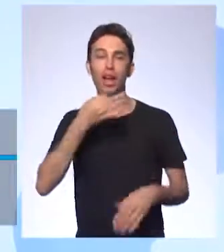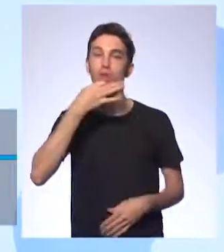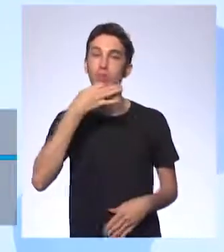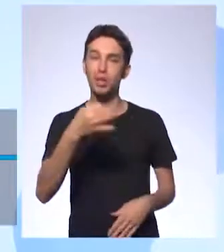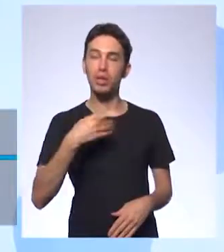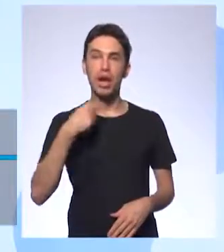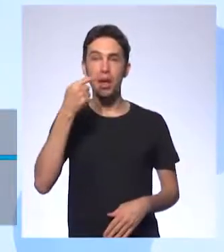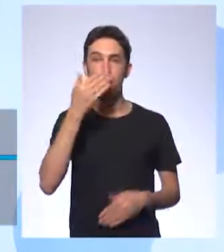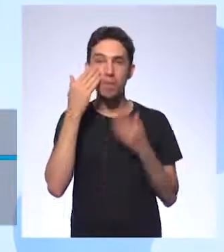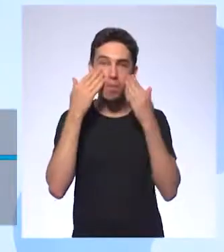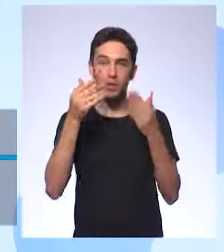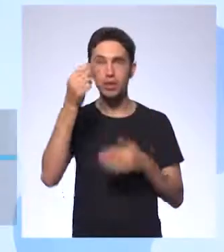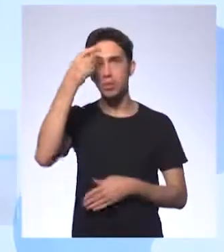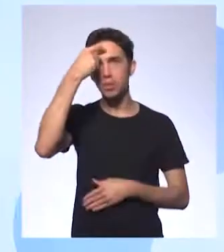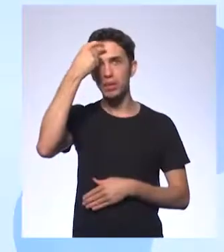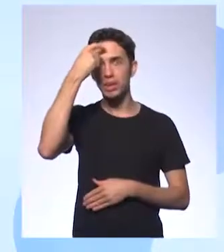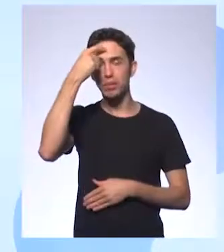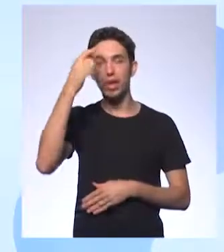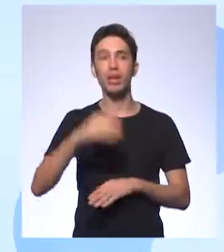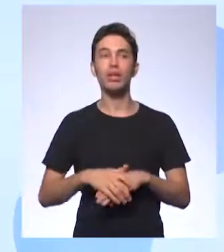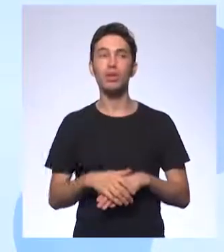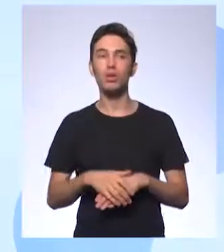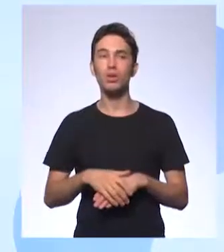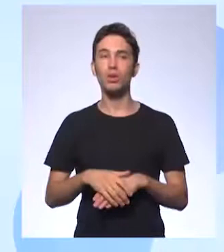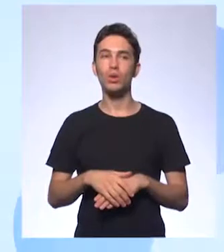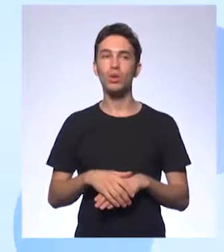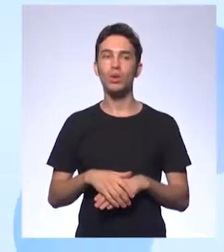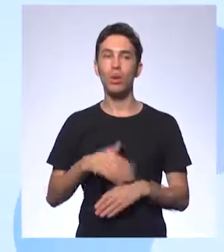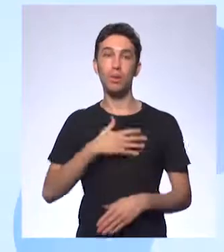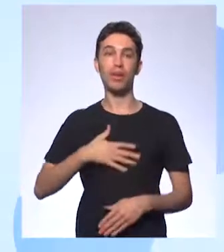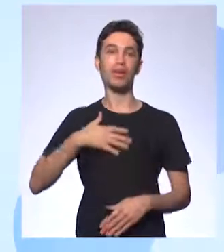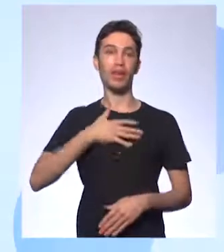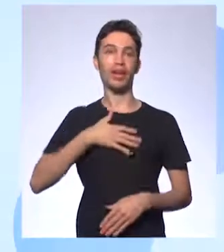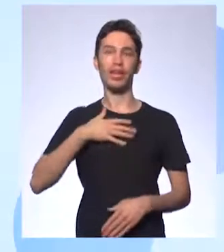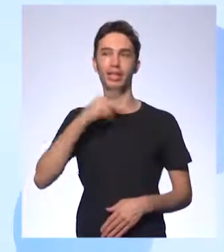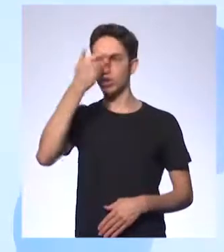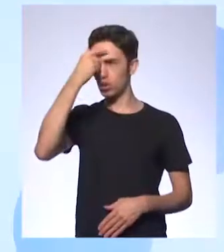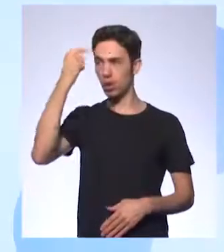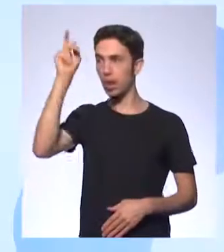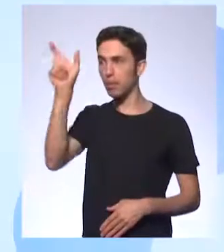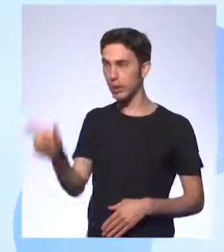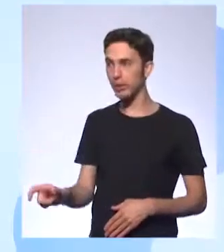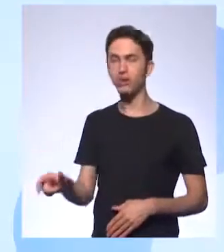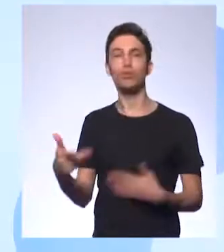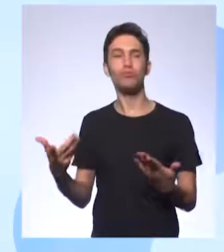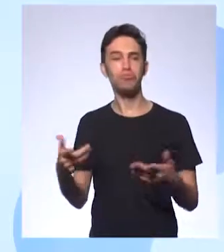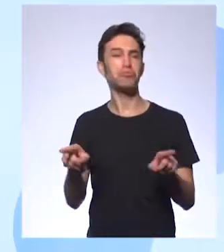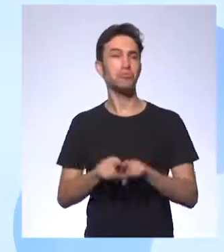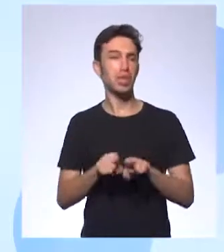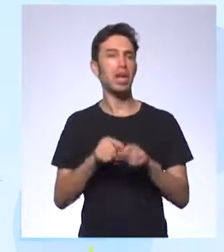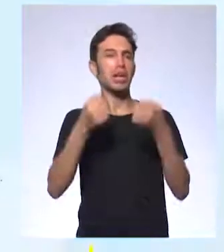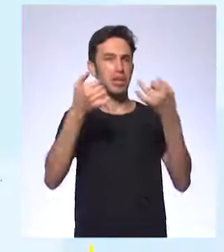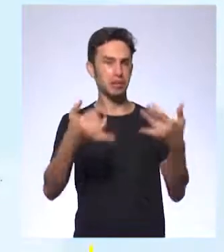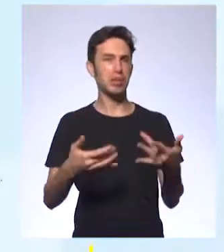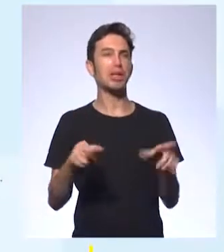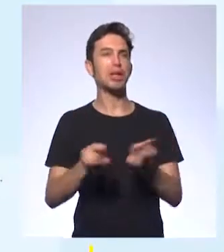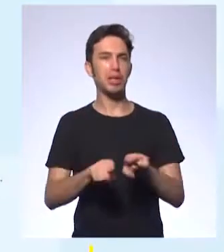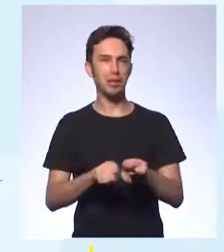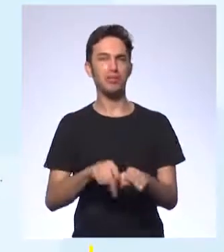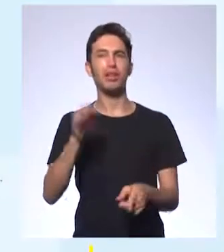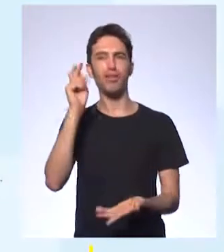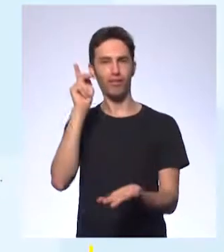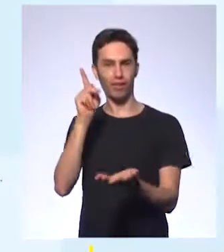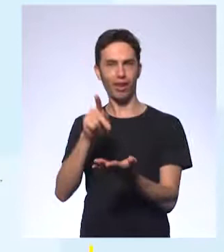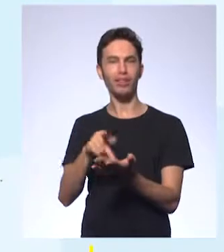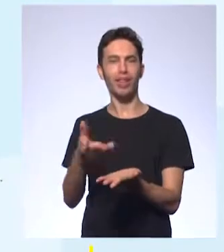mostram o pensamento de alguém ou a preferência pessoal dos indivíduos. Aqui está falando, na verdade, tentando justificar o que são as opiniões. Então, verdadeiro, porque